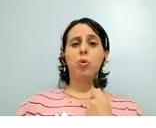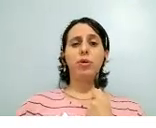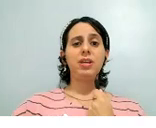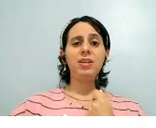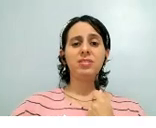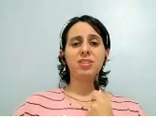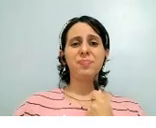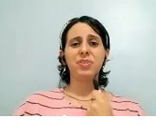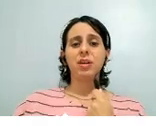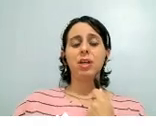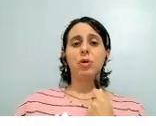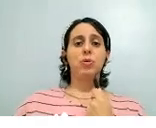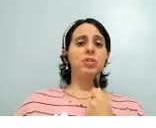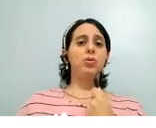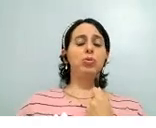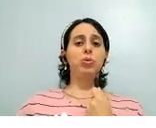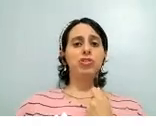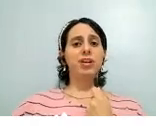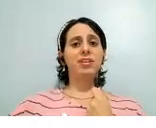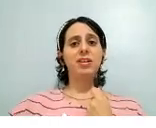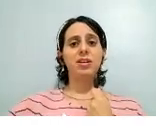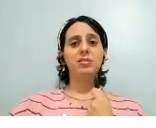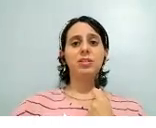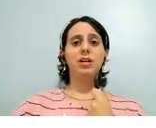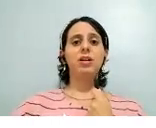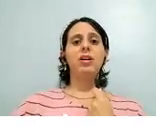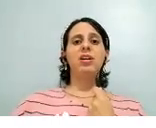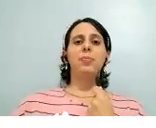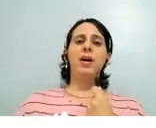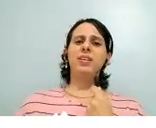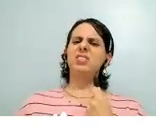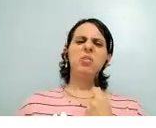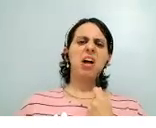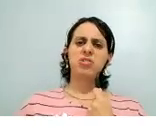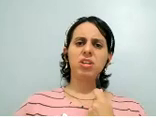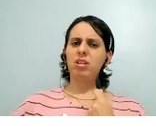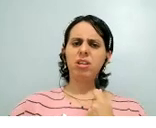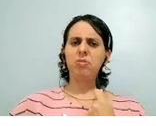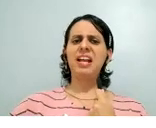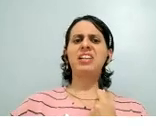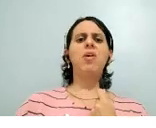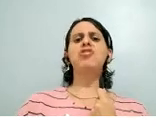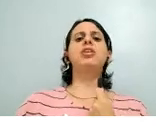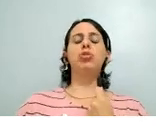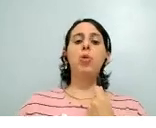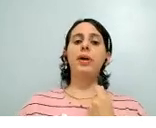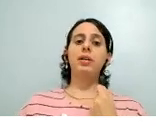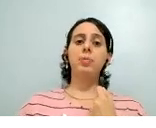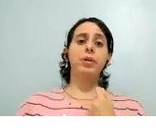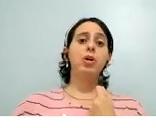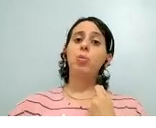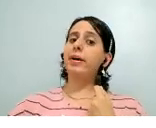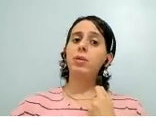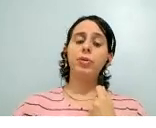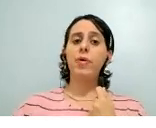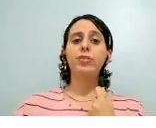acordei com coriza, eu acordei com dor de garganta, mas eu acho que não é nada, eu acho que é só uma